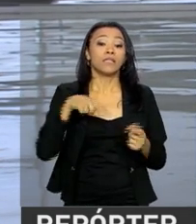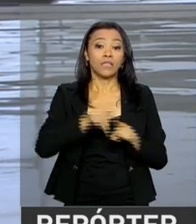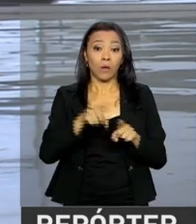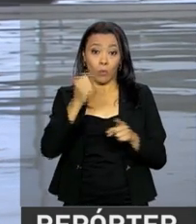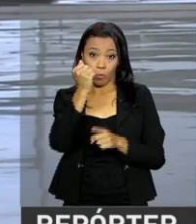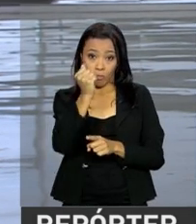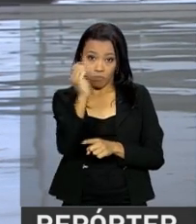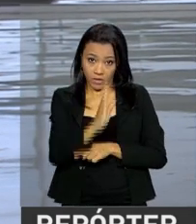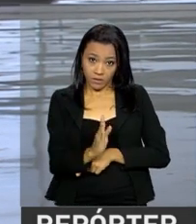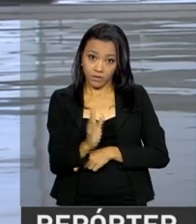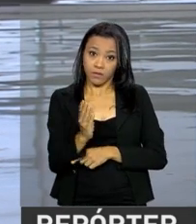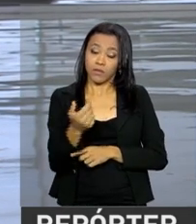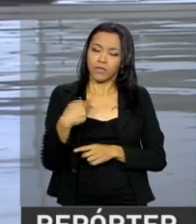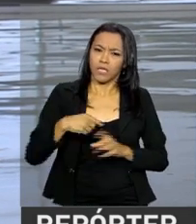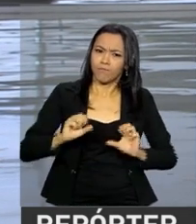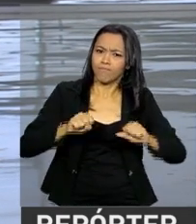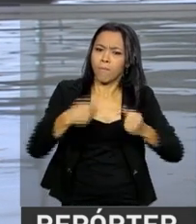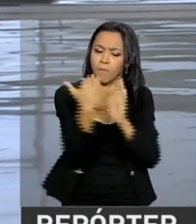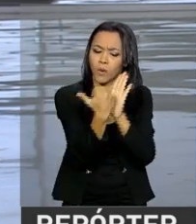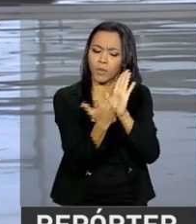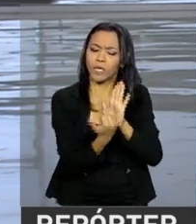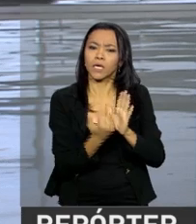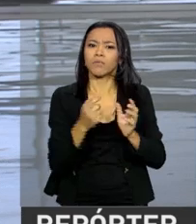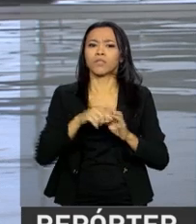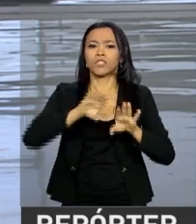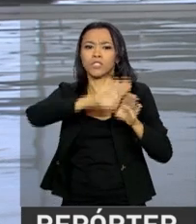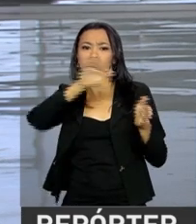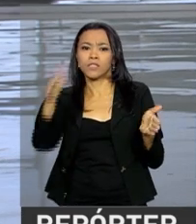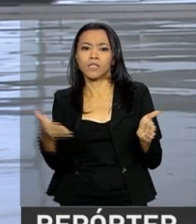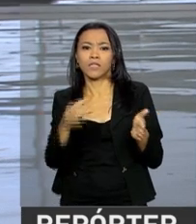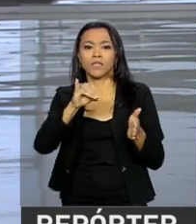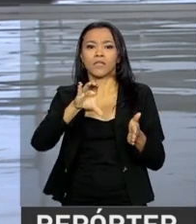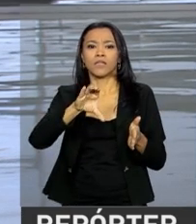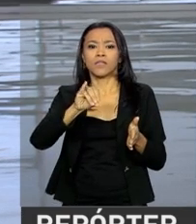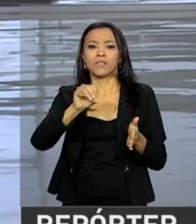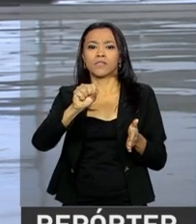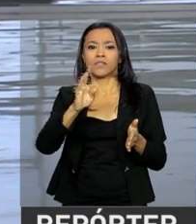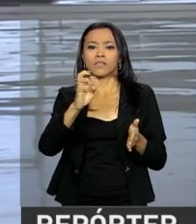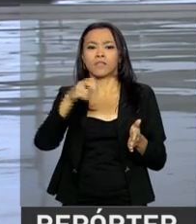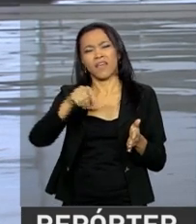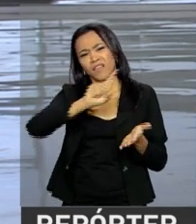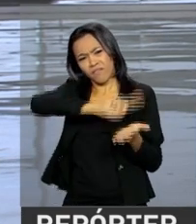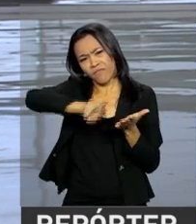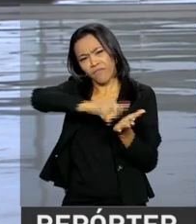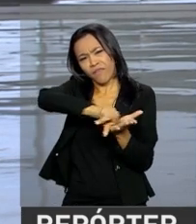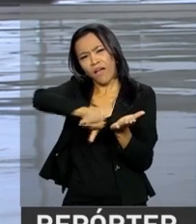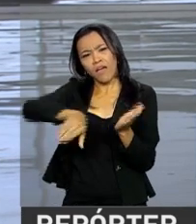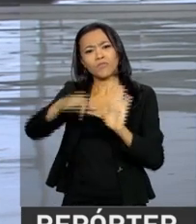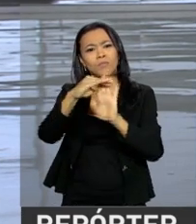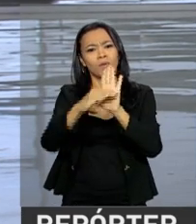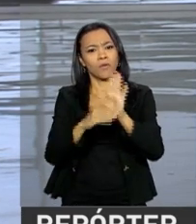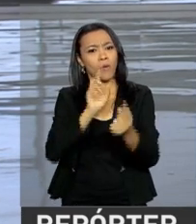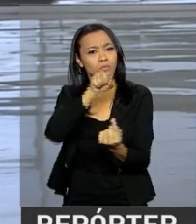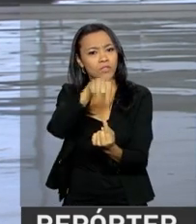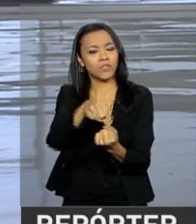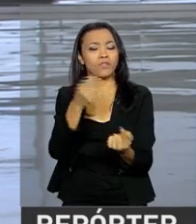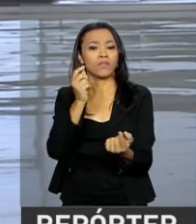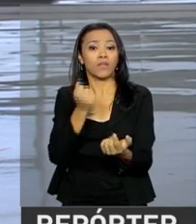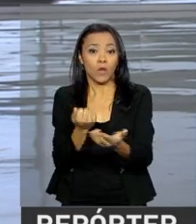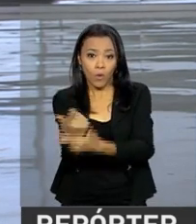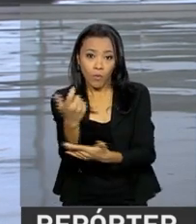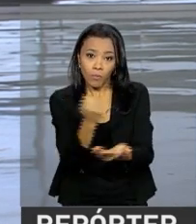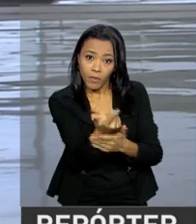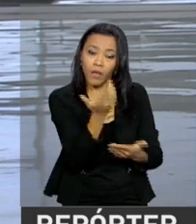alimentos o paa o programa cisternas e a merenda escolar juntas essas iniciativas garantem a compra de alimentos da